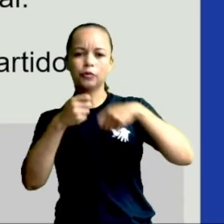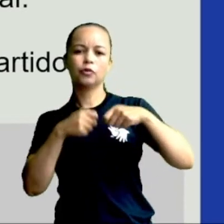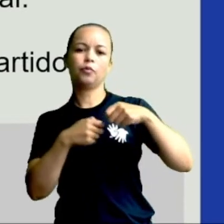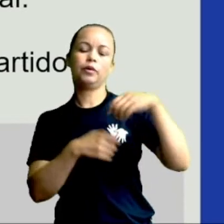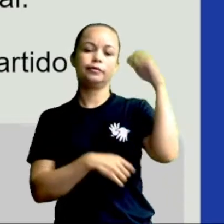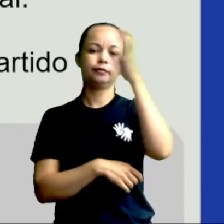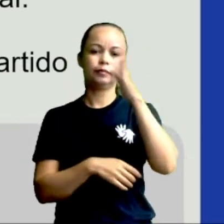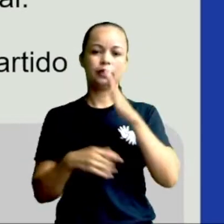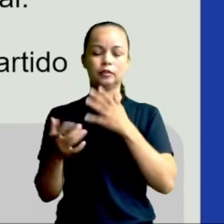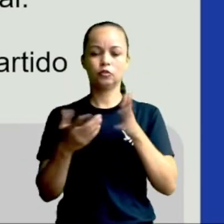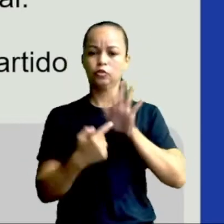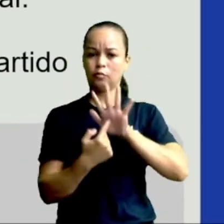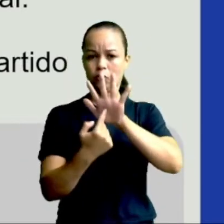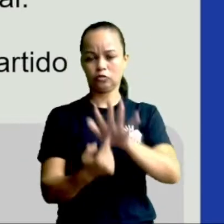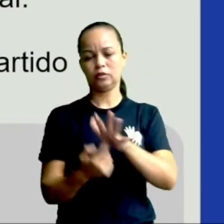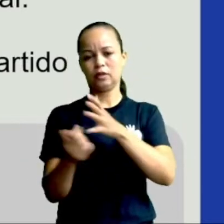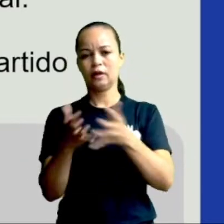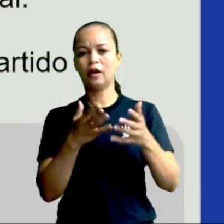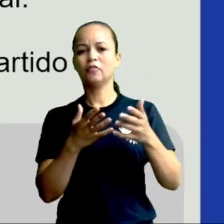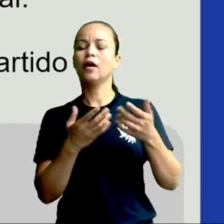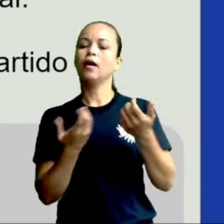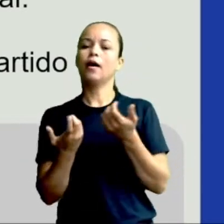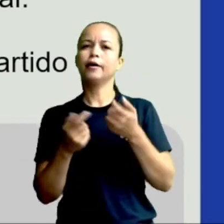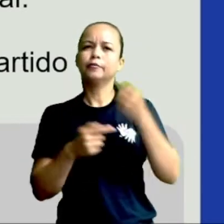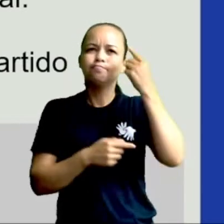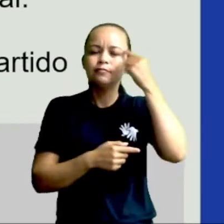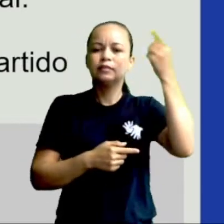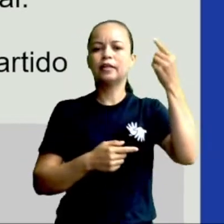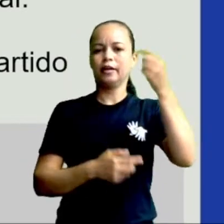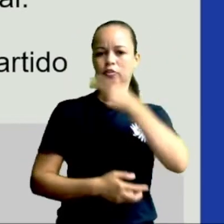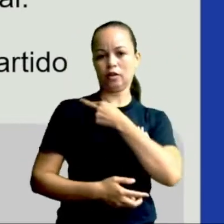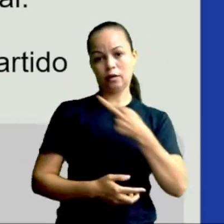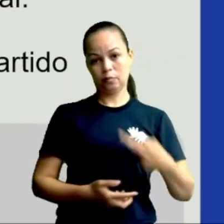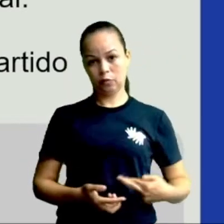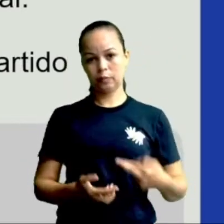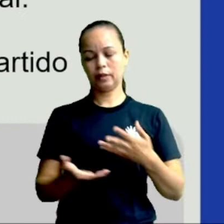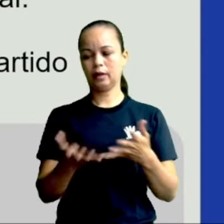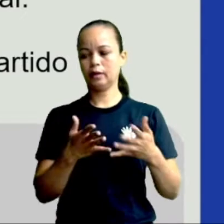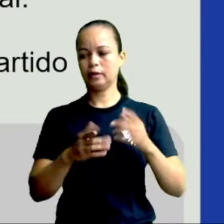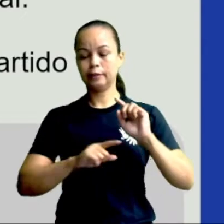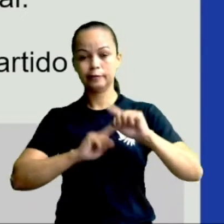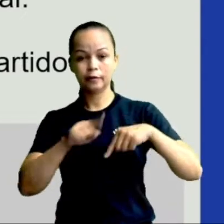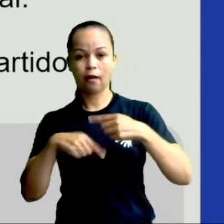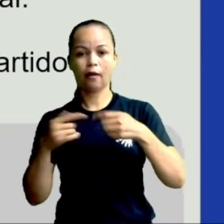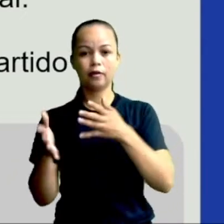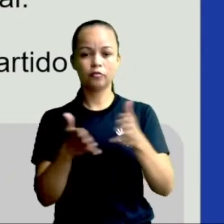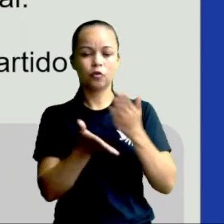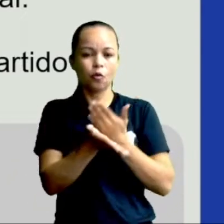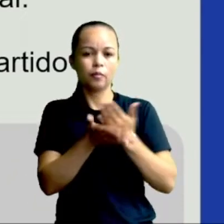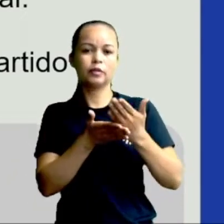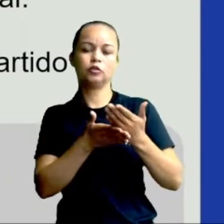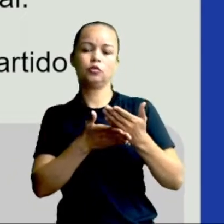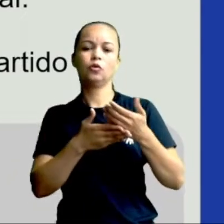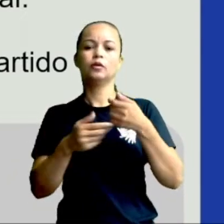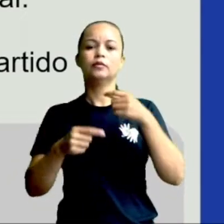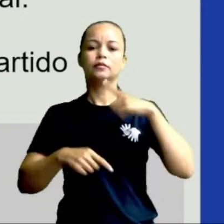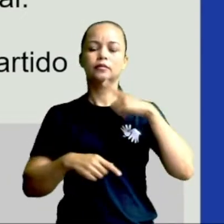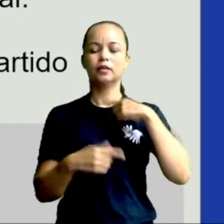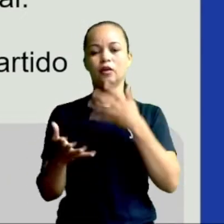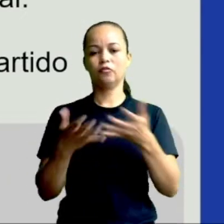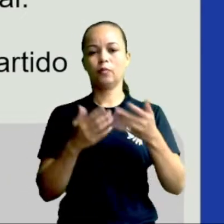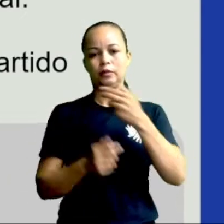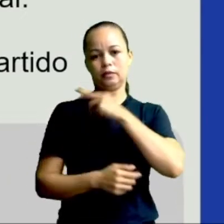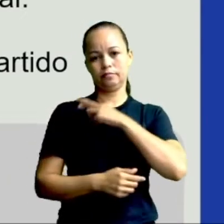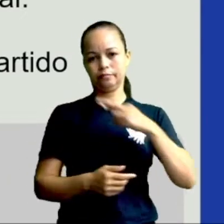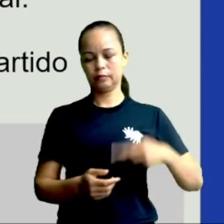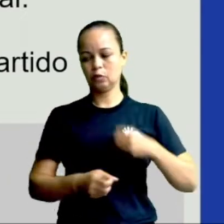já consigo as ideias republicanas, né, que aí, a partir disso, criaram o Partido Republicano Paulista na